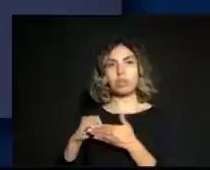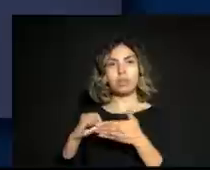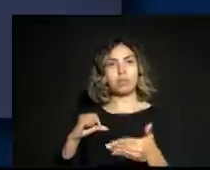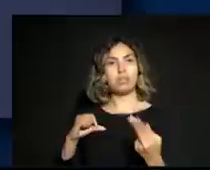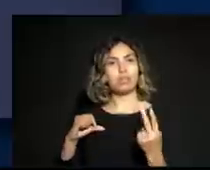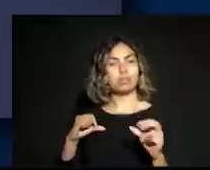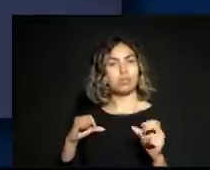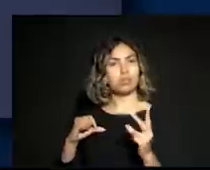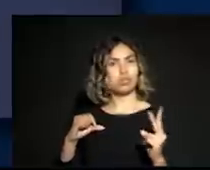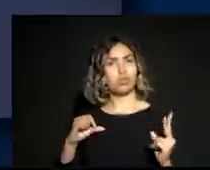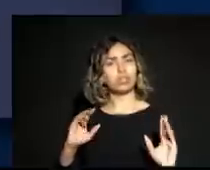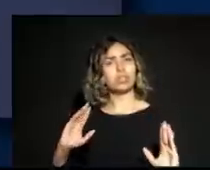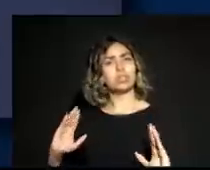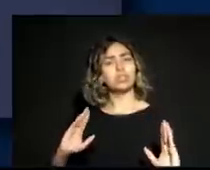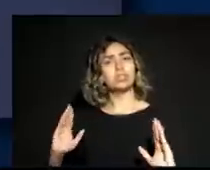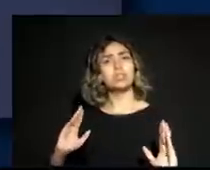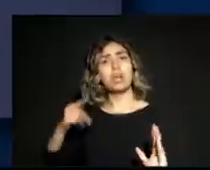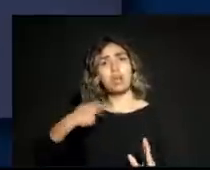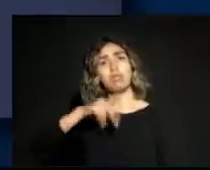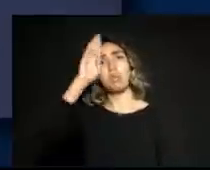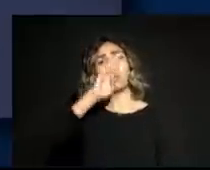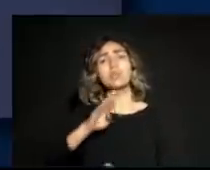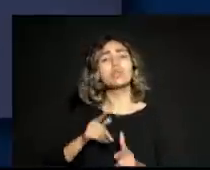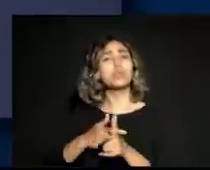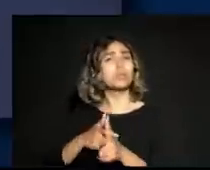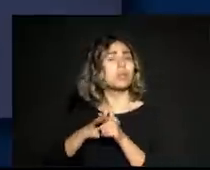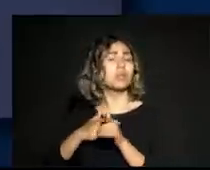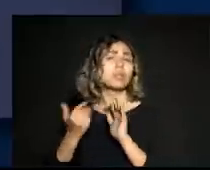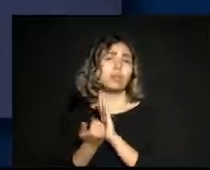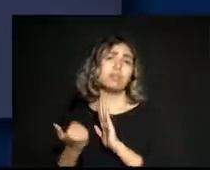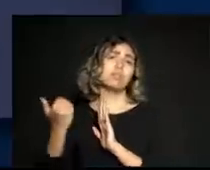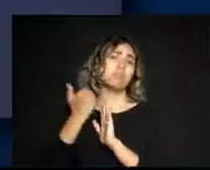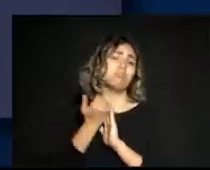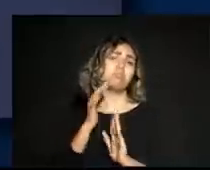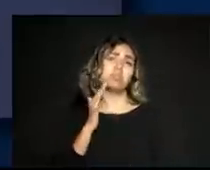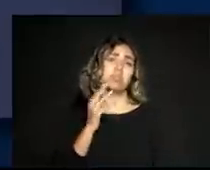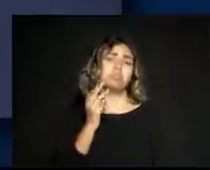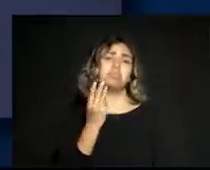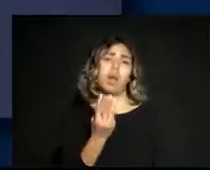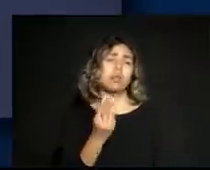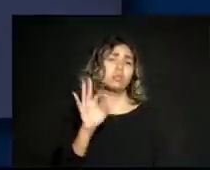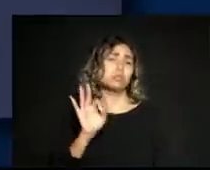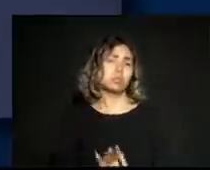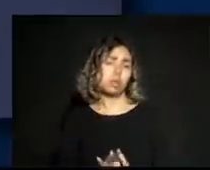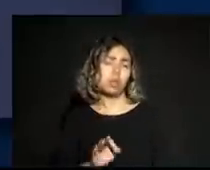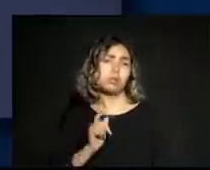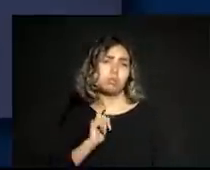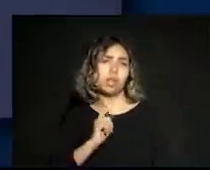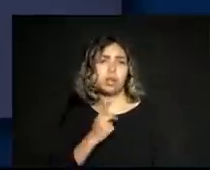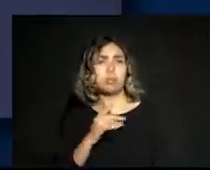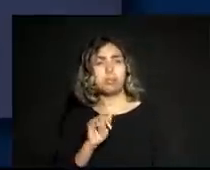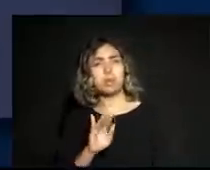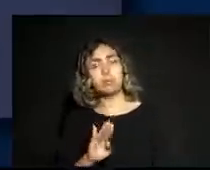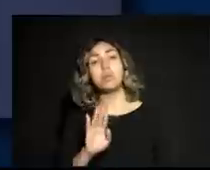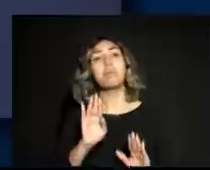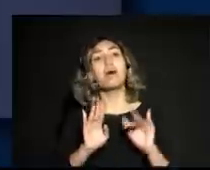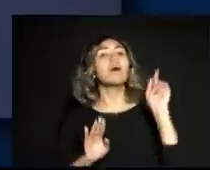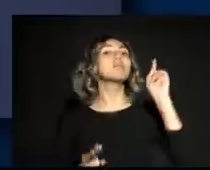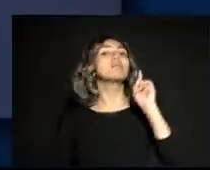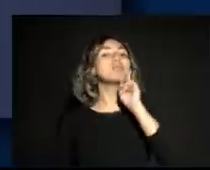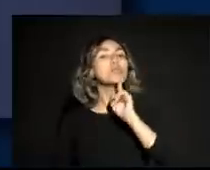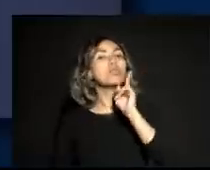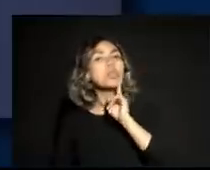2022 a dívida brasileira seja líquidos e já bruta vai aumentar mais ou menos... Percentuais do PIB a dívida